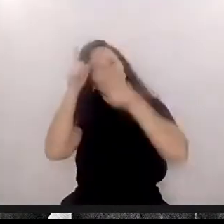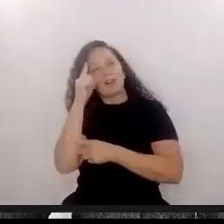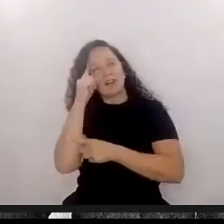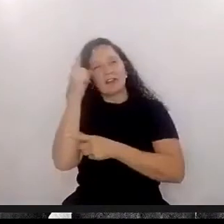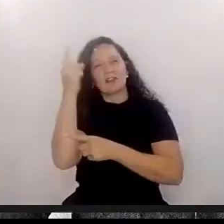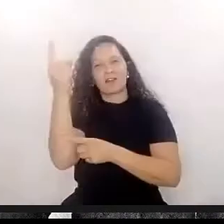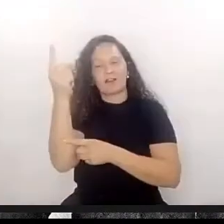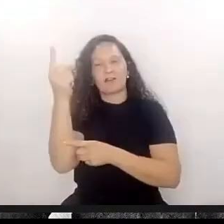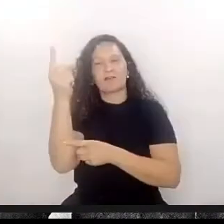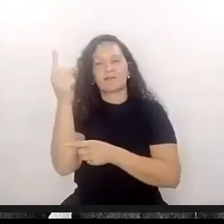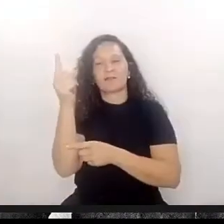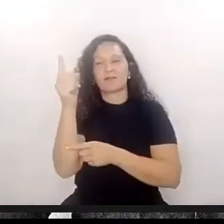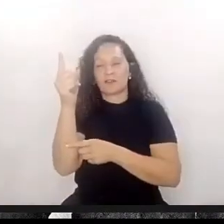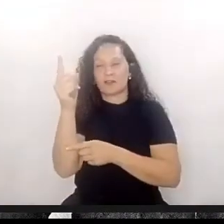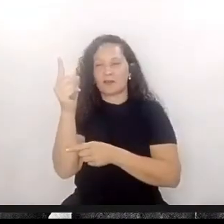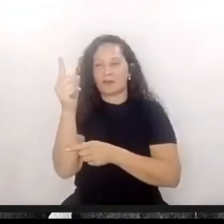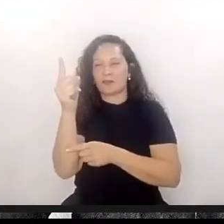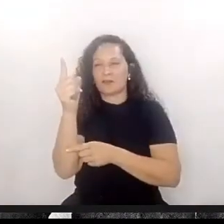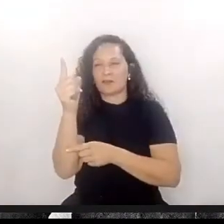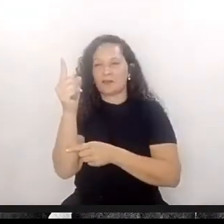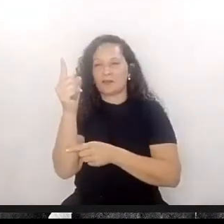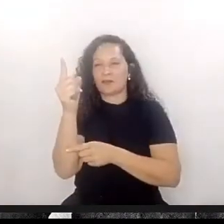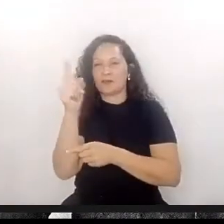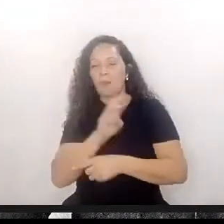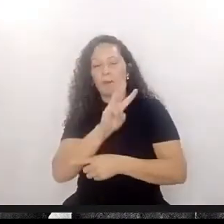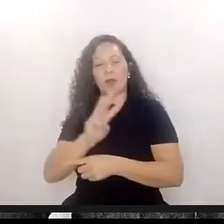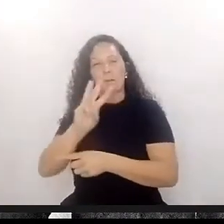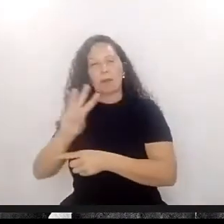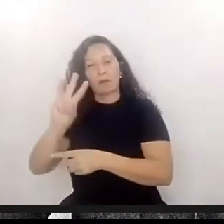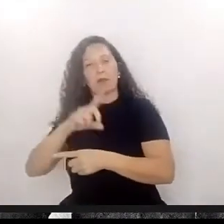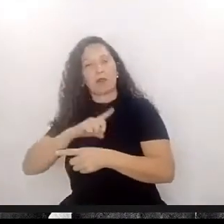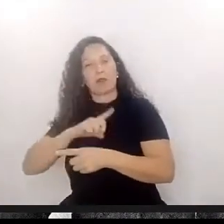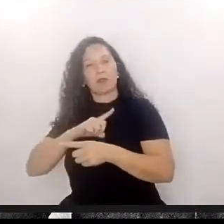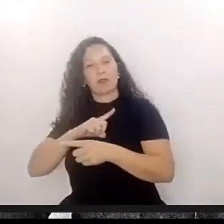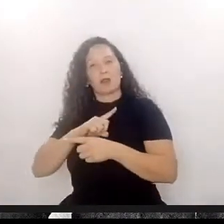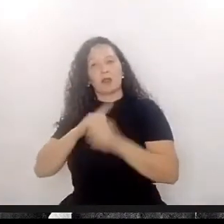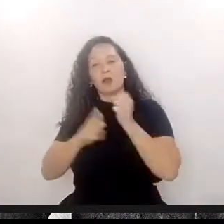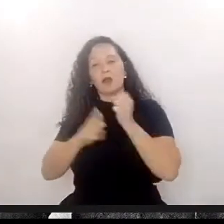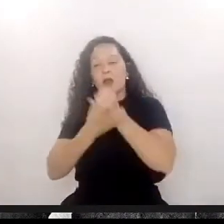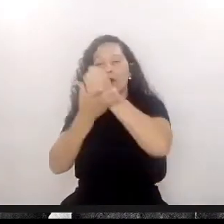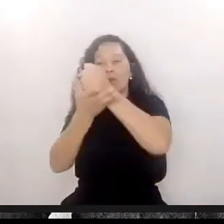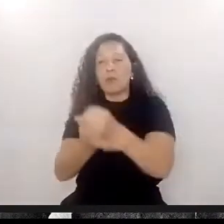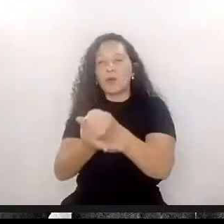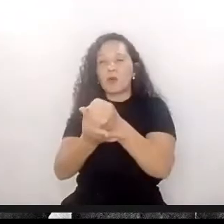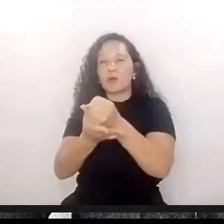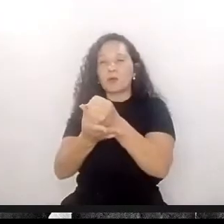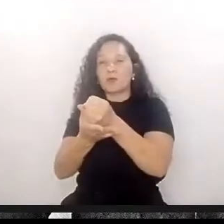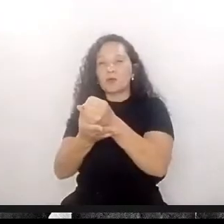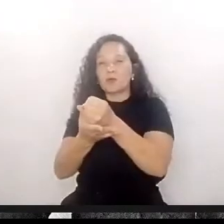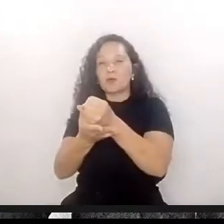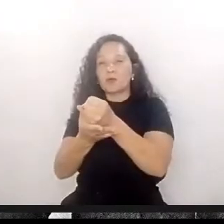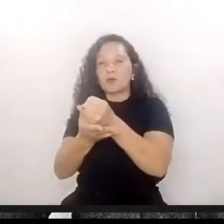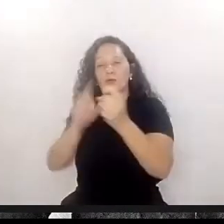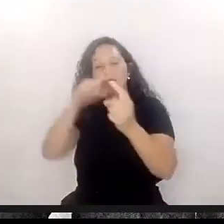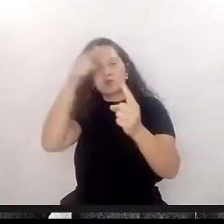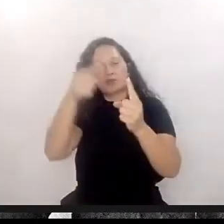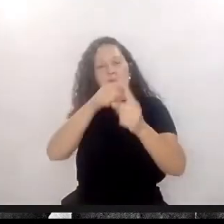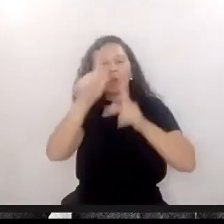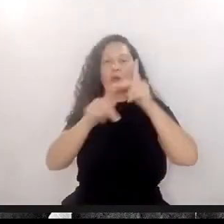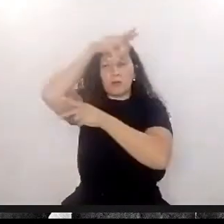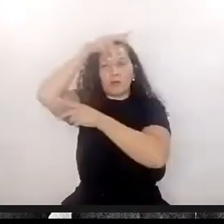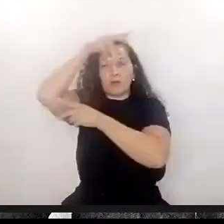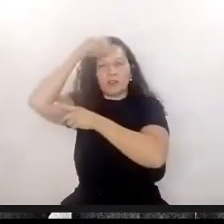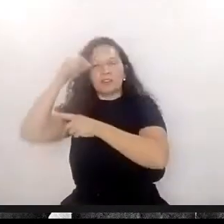tomorrowanew.org para arrecadar doações destinadas aos povos da Amazônia e reunir reflexões sobre o futuro